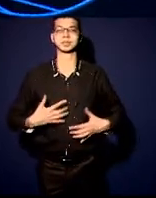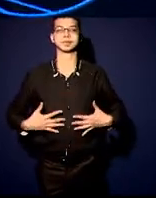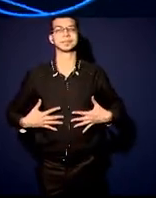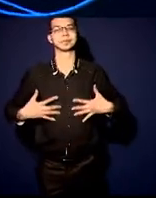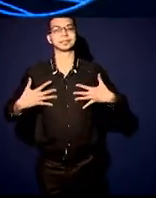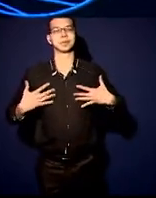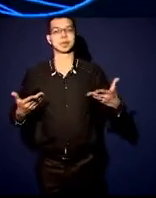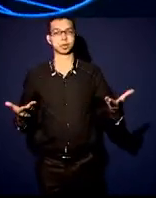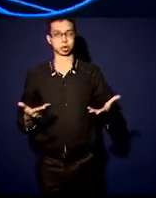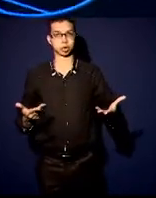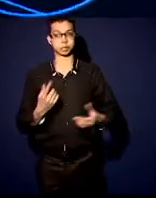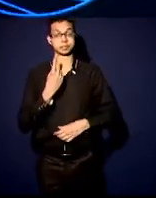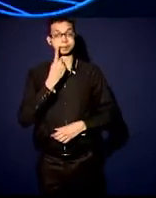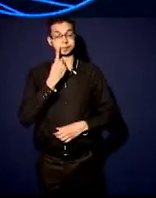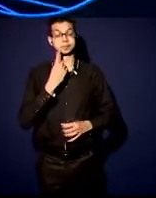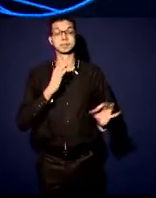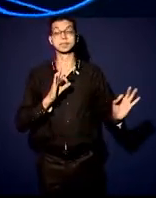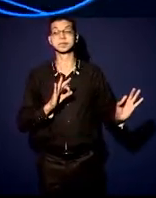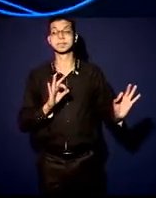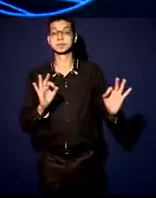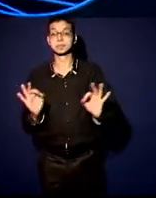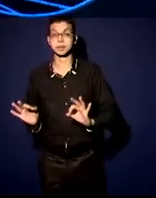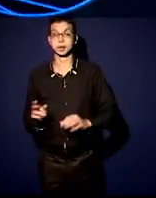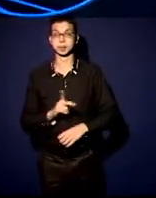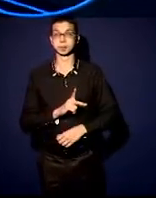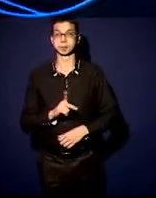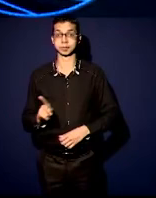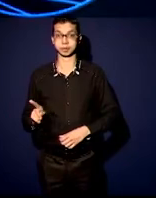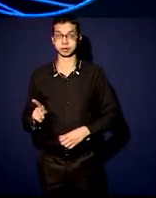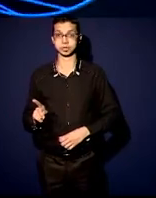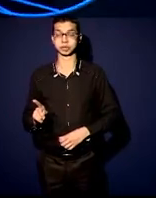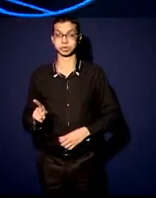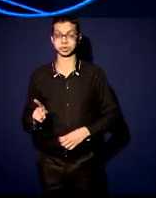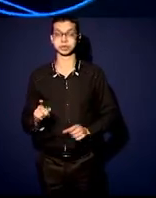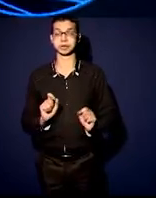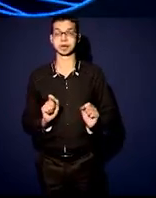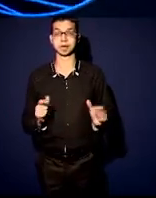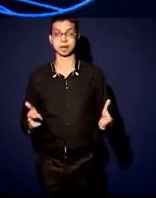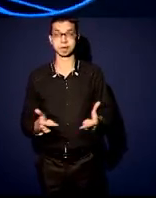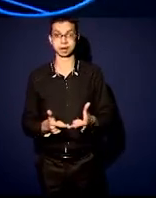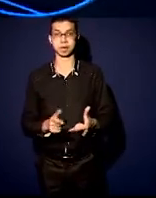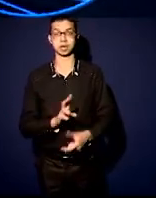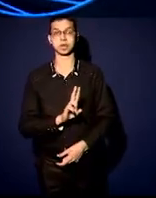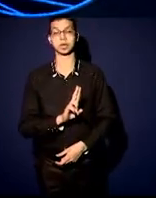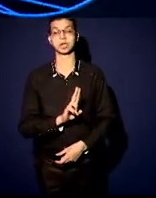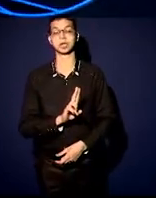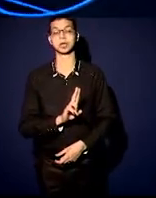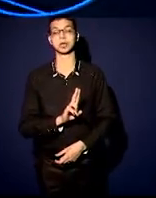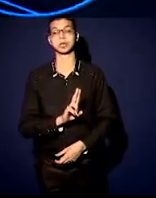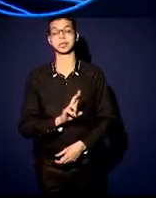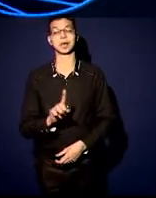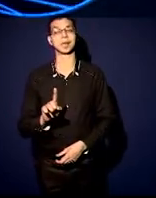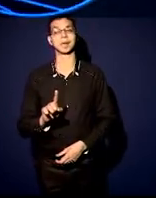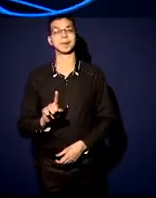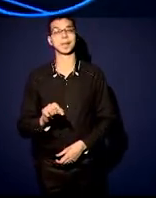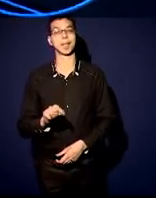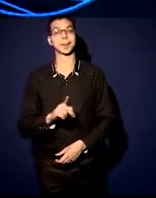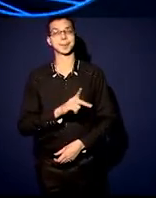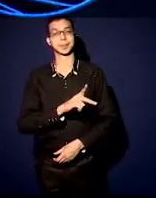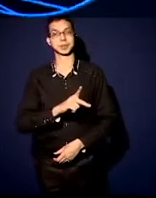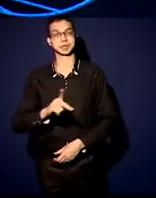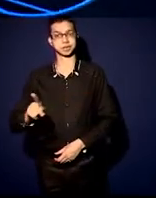ouvir o presidente da Câmara de Deputados Deputado Arthur Lira que